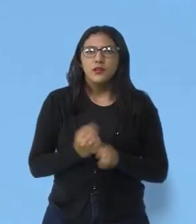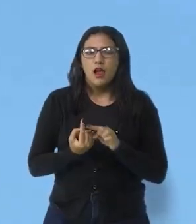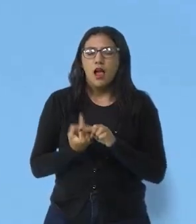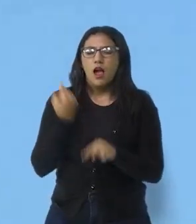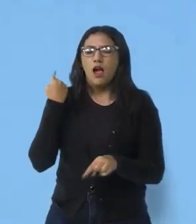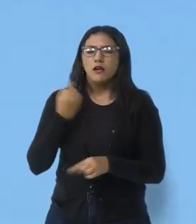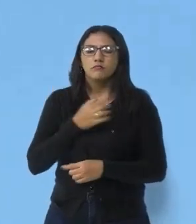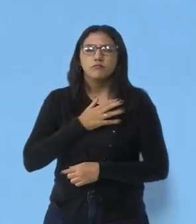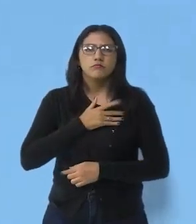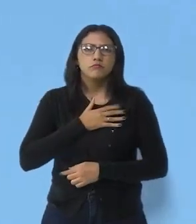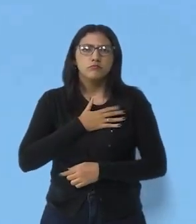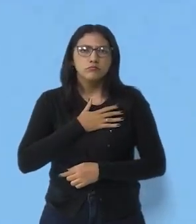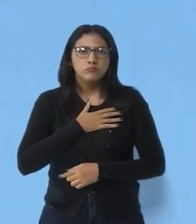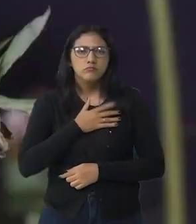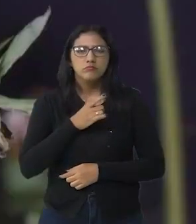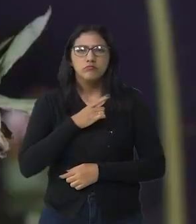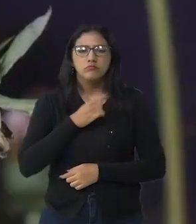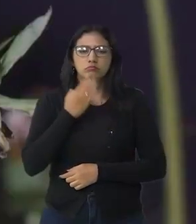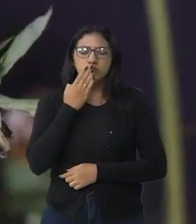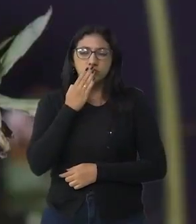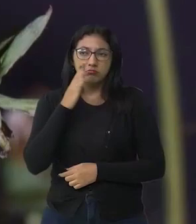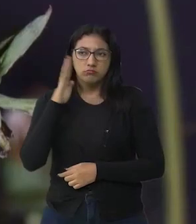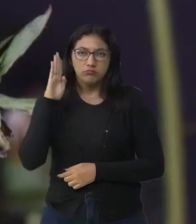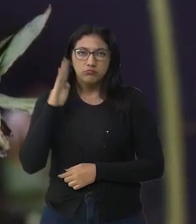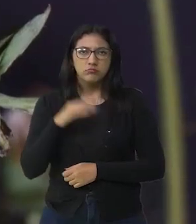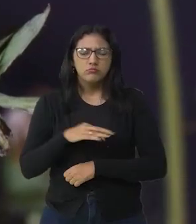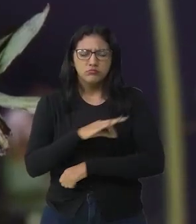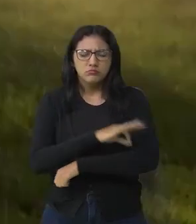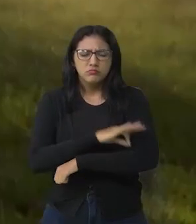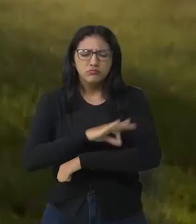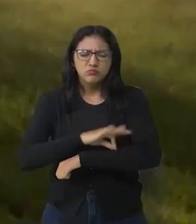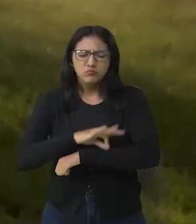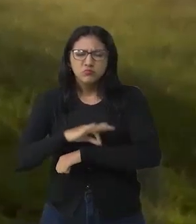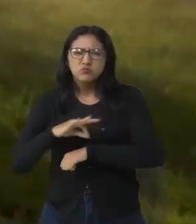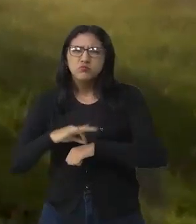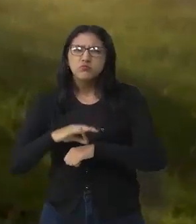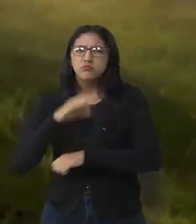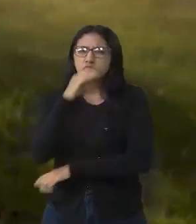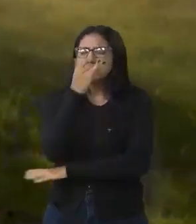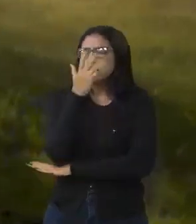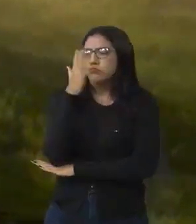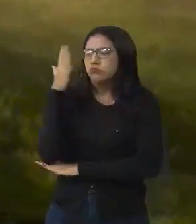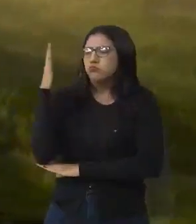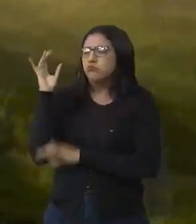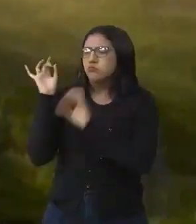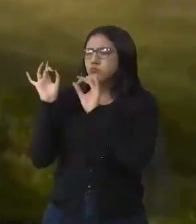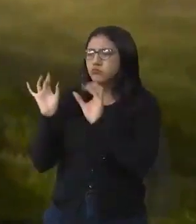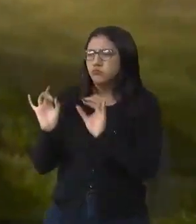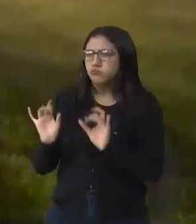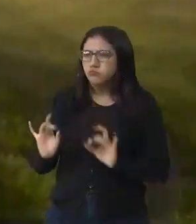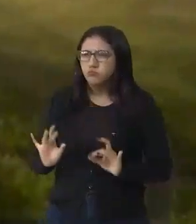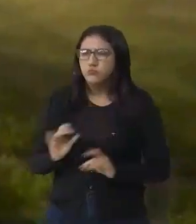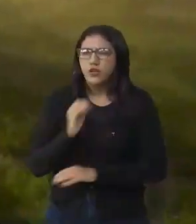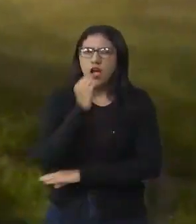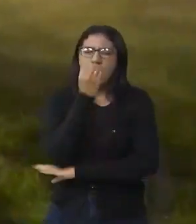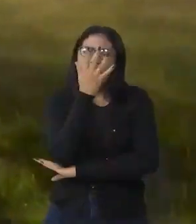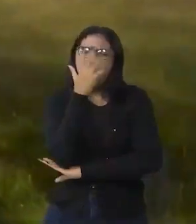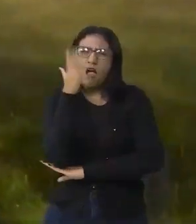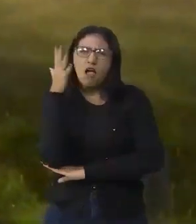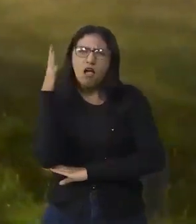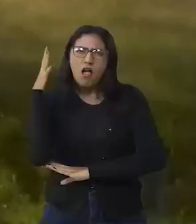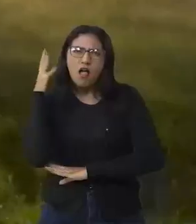Antes da pátria, eras úmida promessa, semente primordial, árvore-mãe, planta continental,